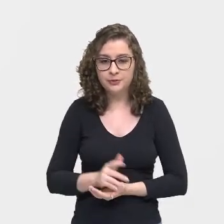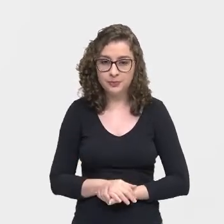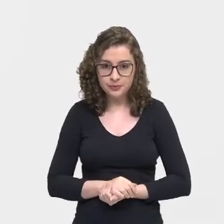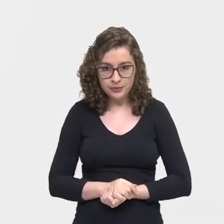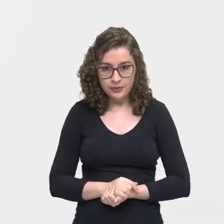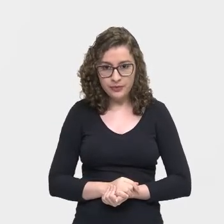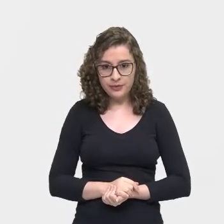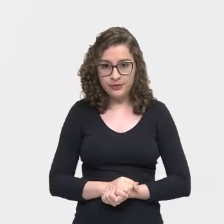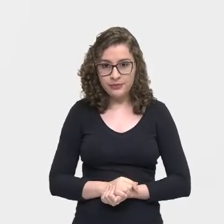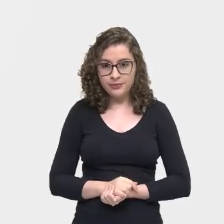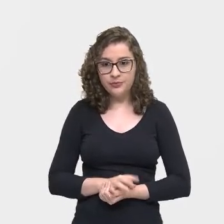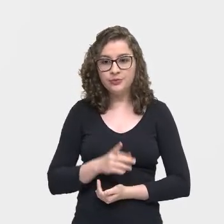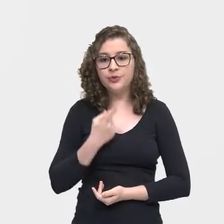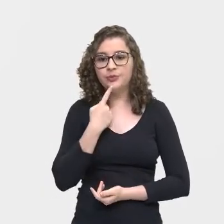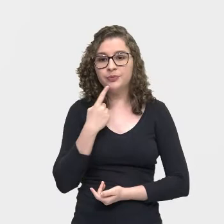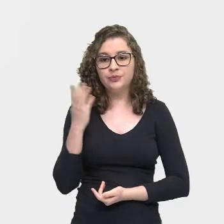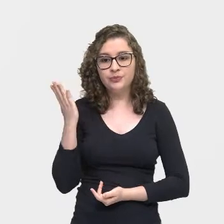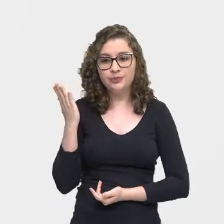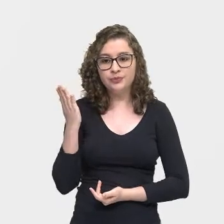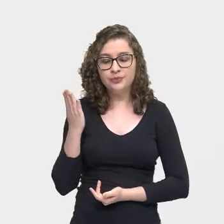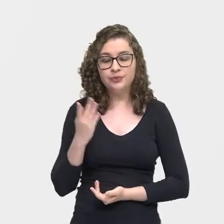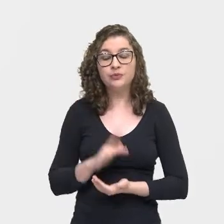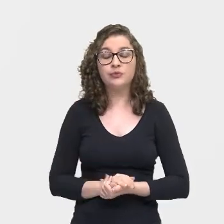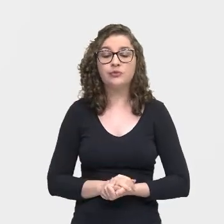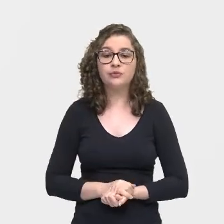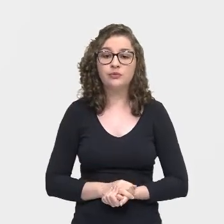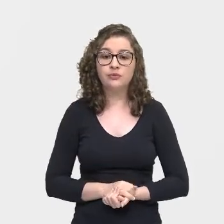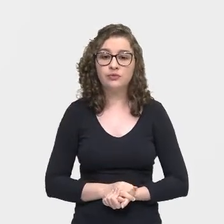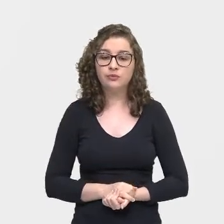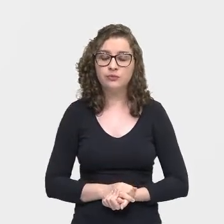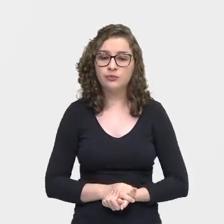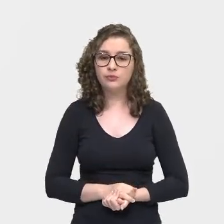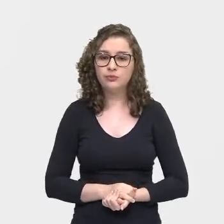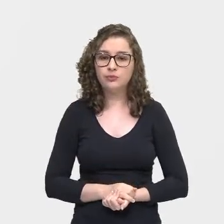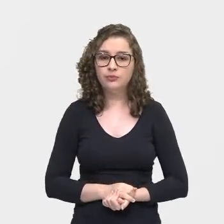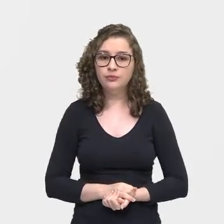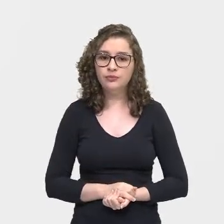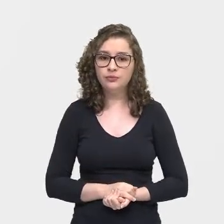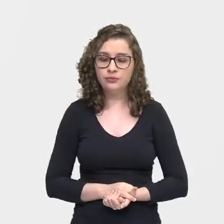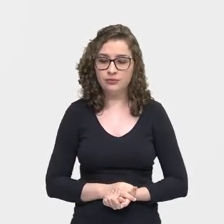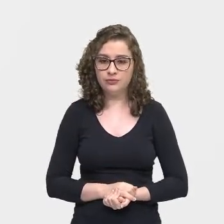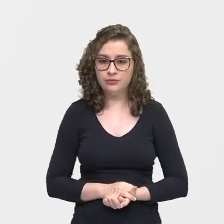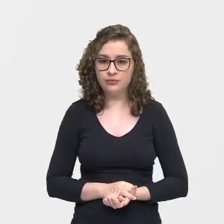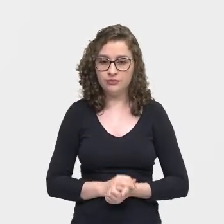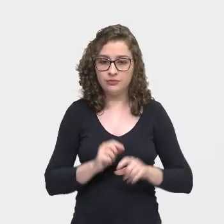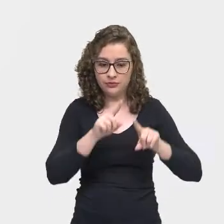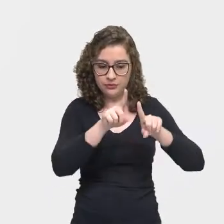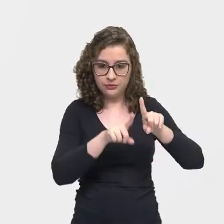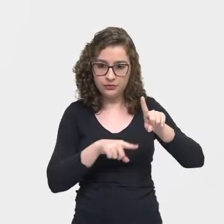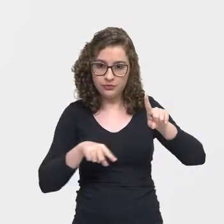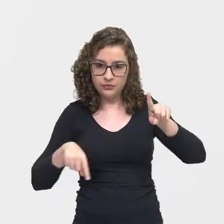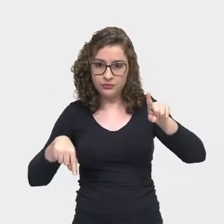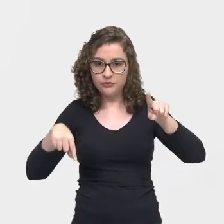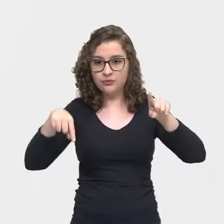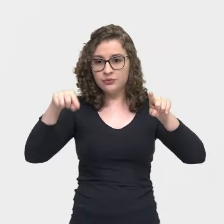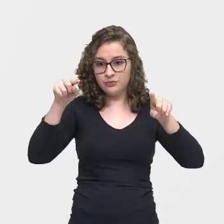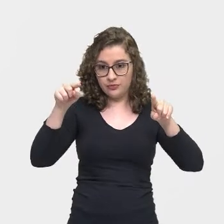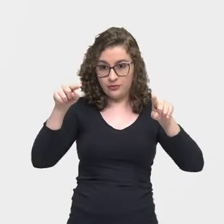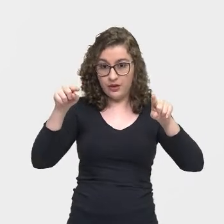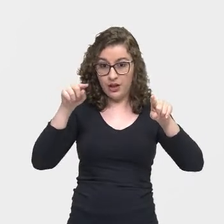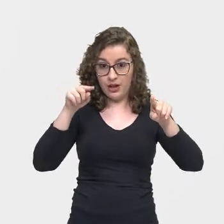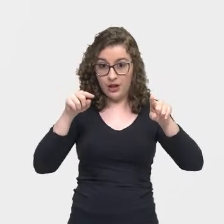trouxe para vocês aqui para entender melhor como que é essa influência da pressão, tá bom? Então, nós temos